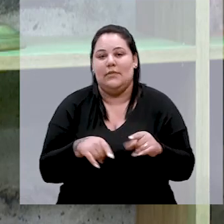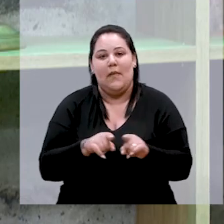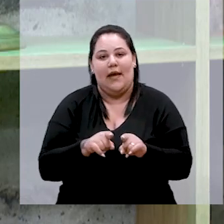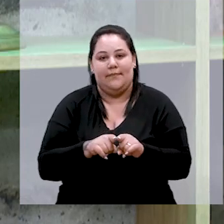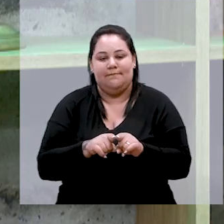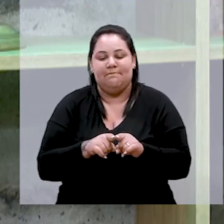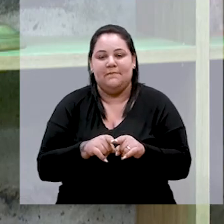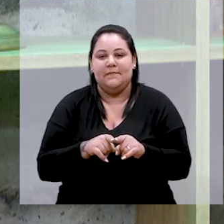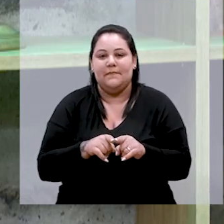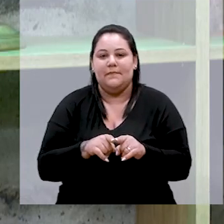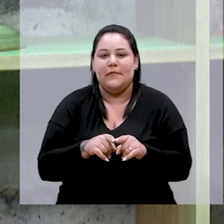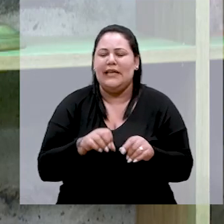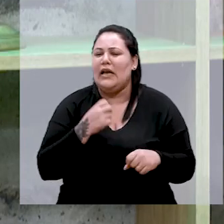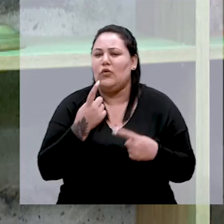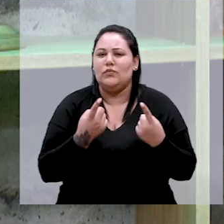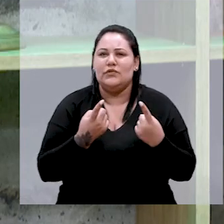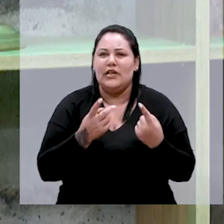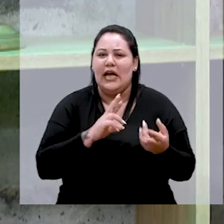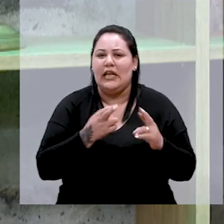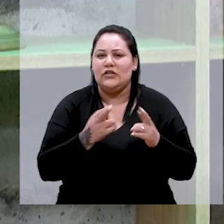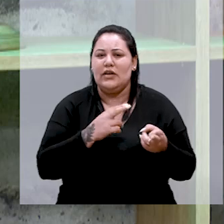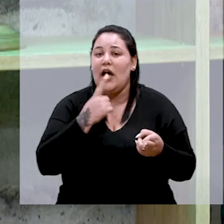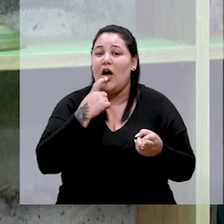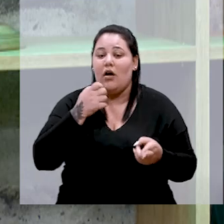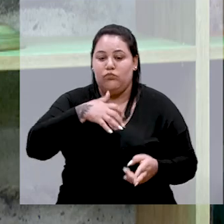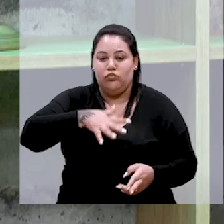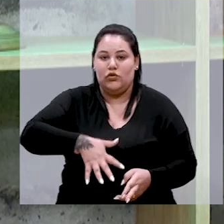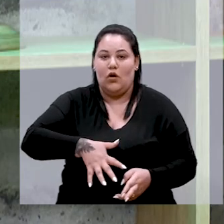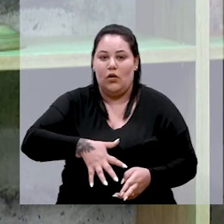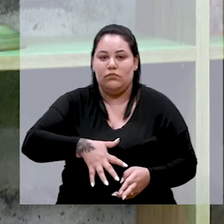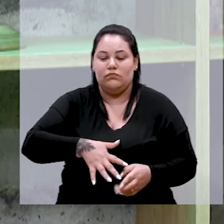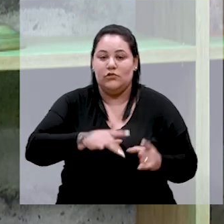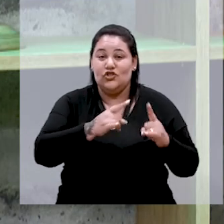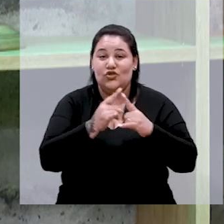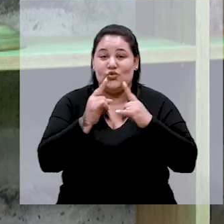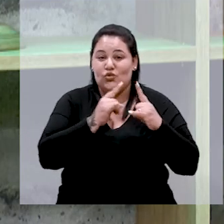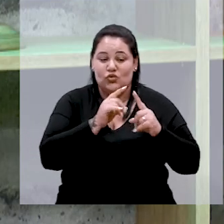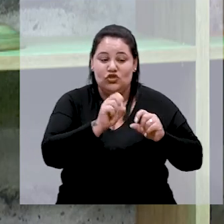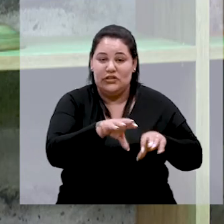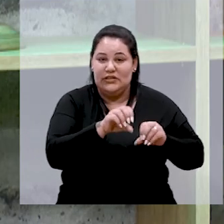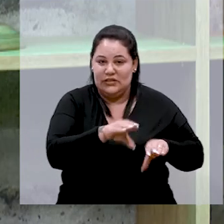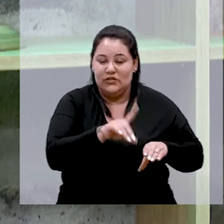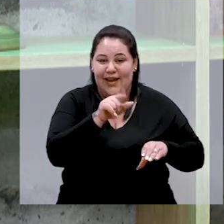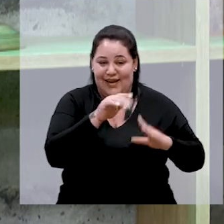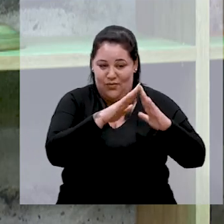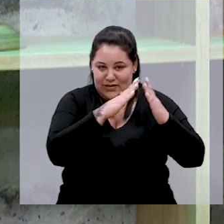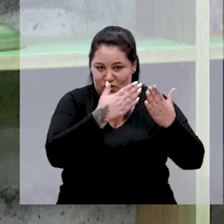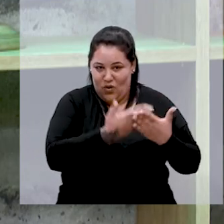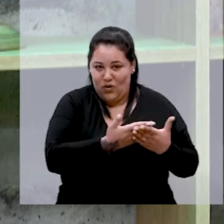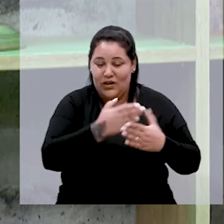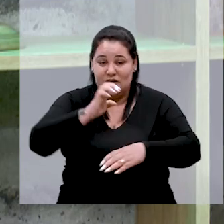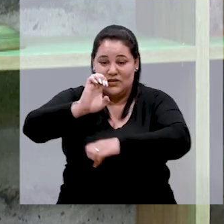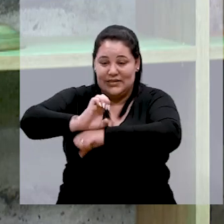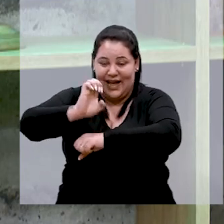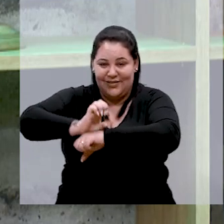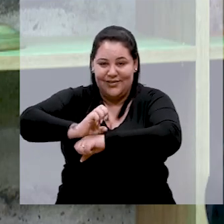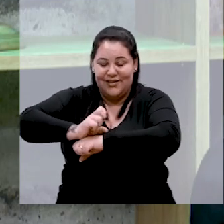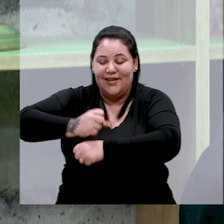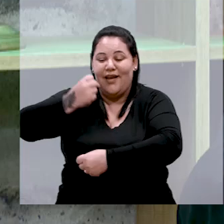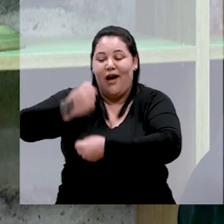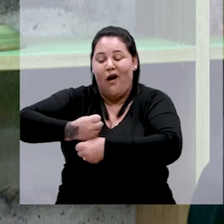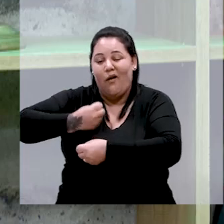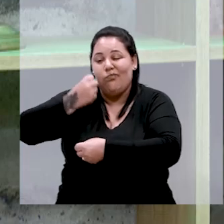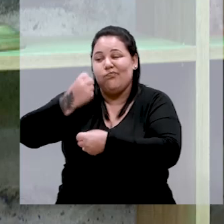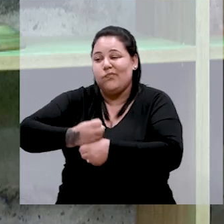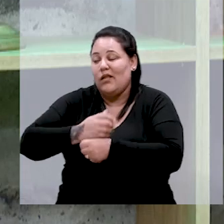e algumas delas se voltam para o Cristóvão de Mendonça. O Instituto Educacional é um colégio estadual e as